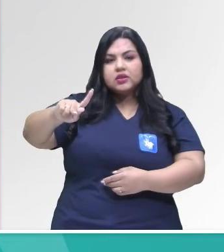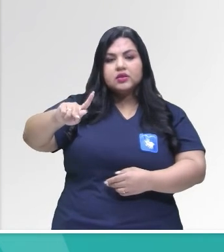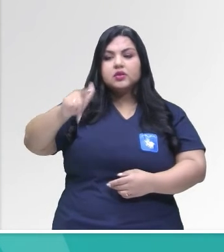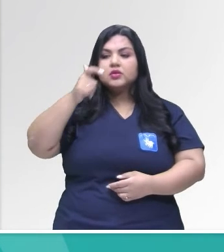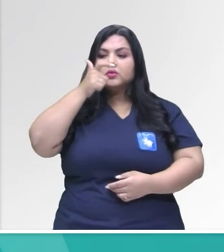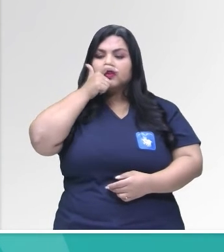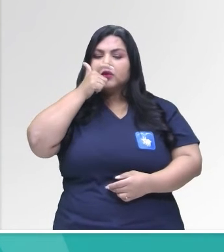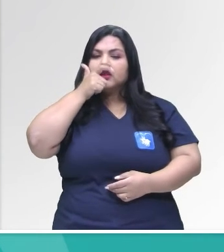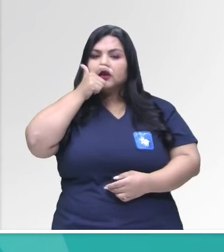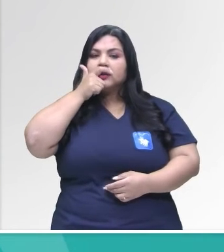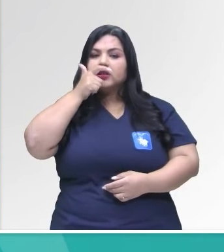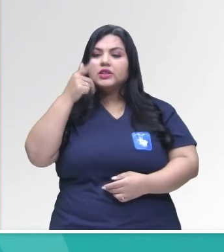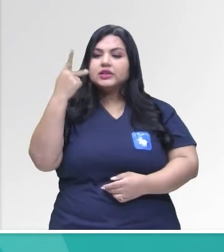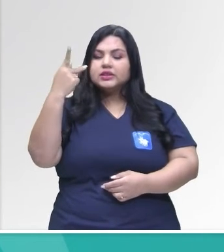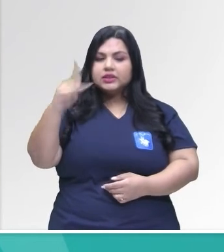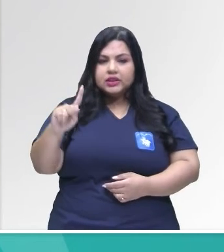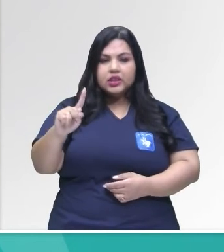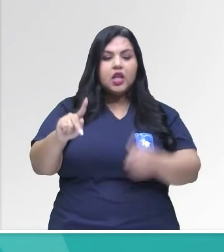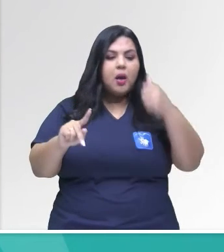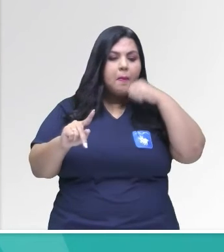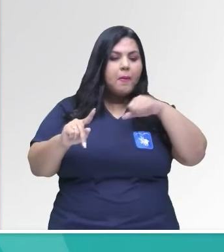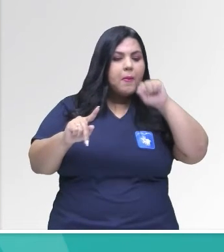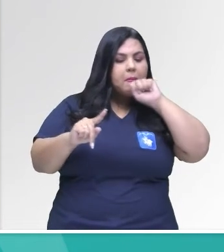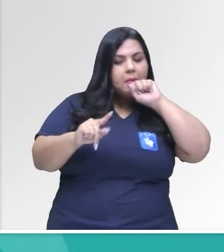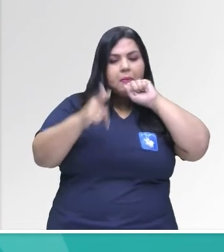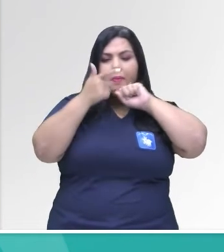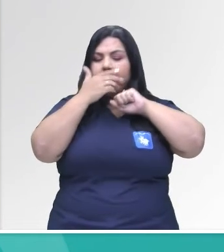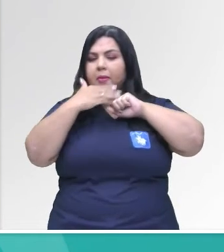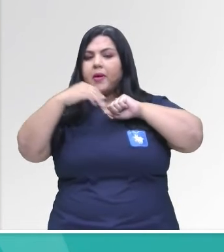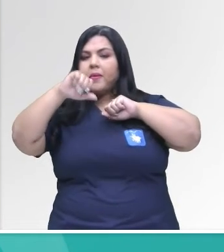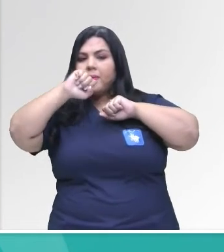plural, mais de uma pessoa. Her parents were.